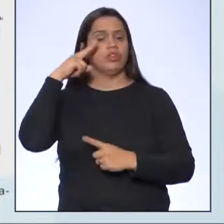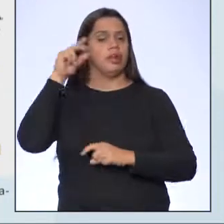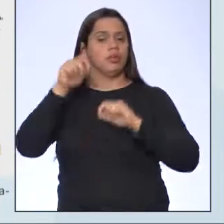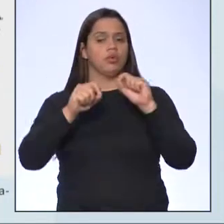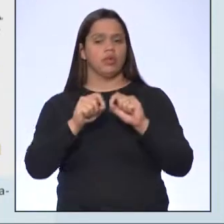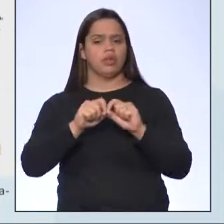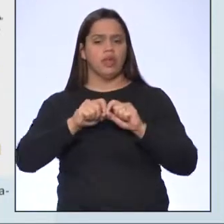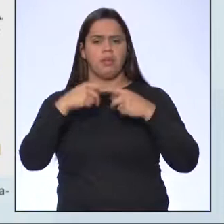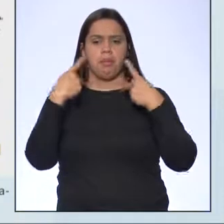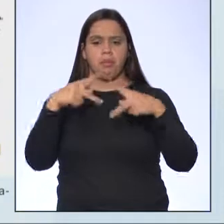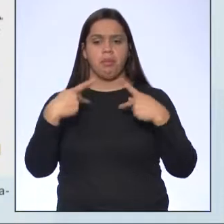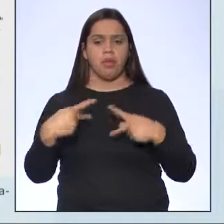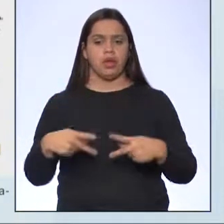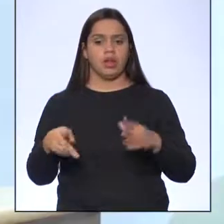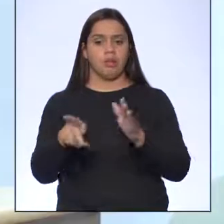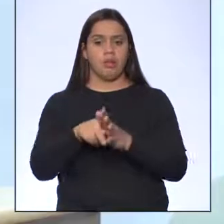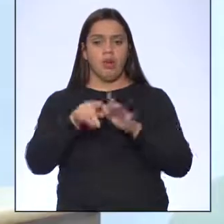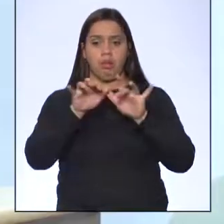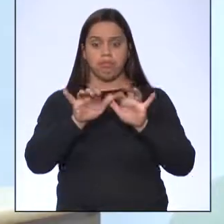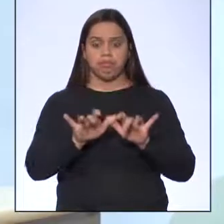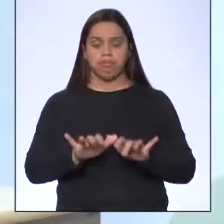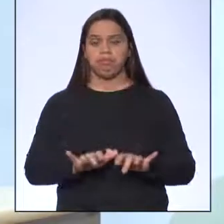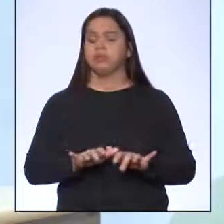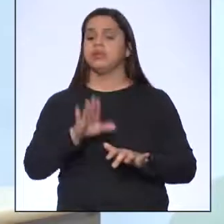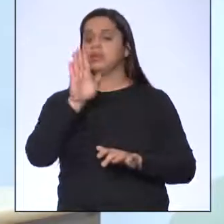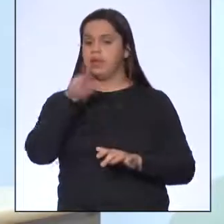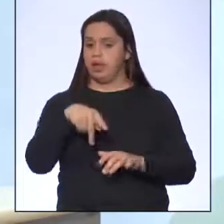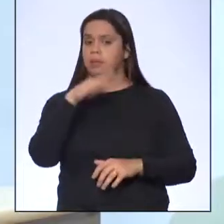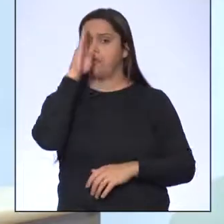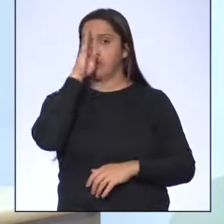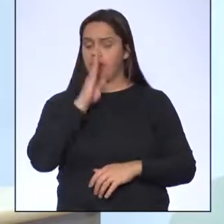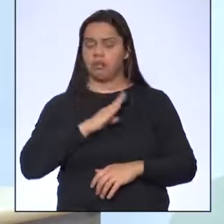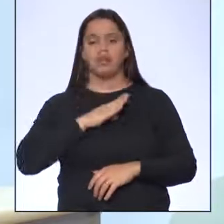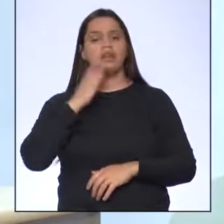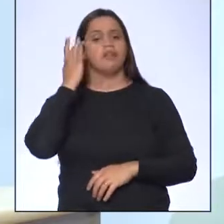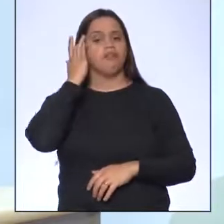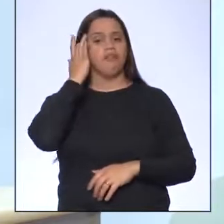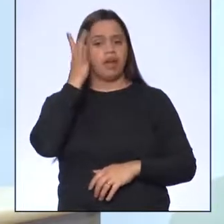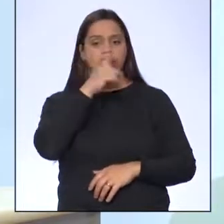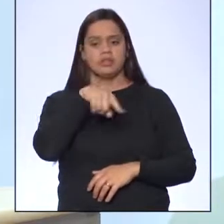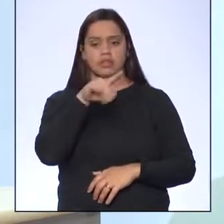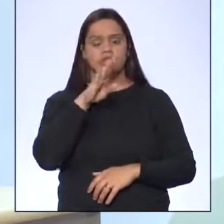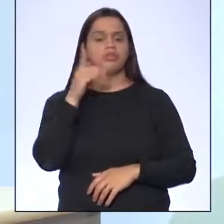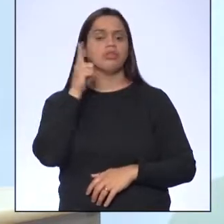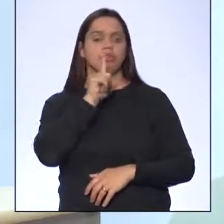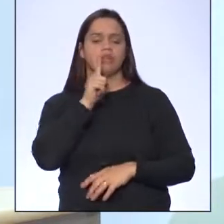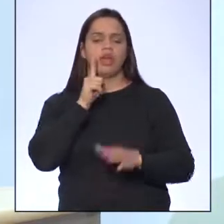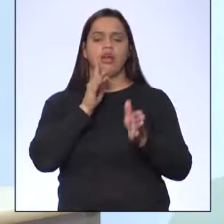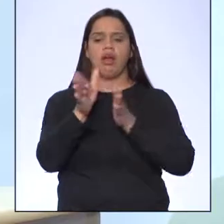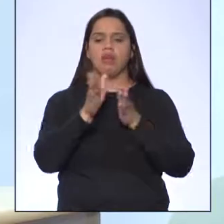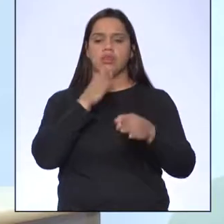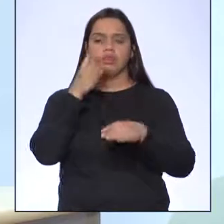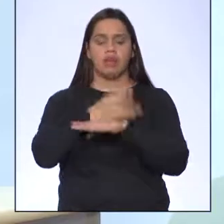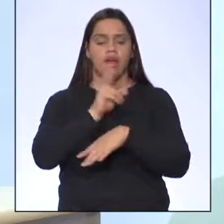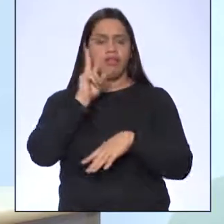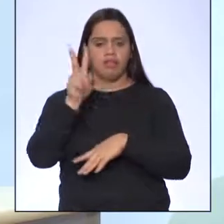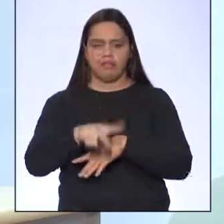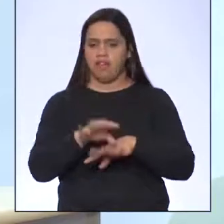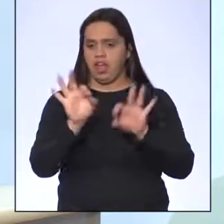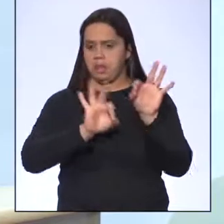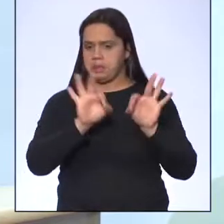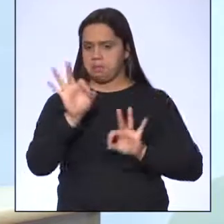né? Muitos deles gratuitos e de fácil manuseio, que vocês podem acessar e